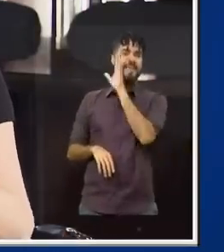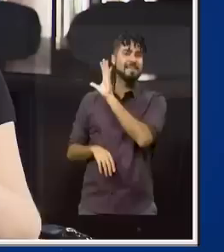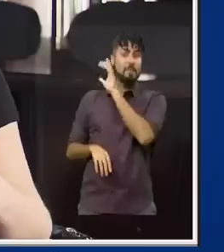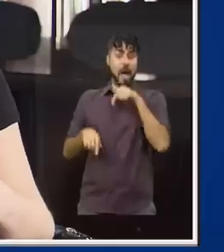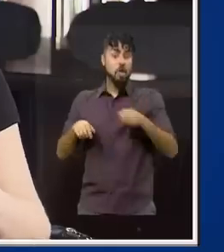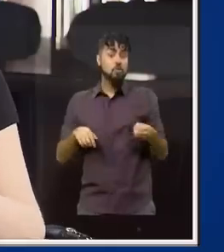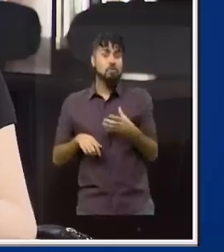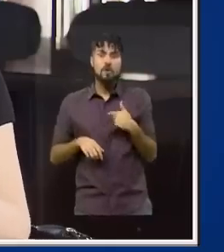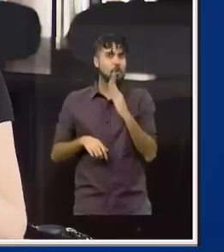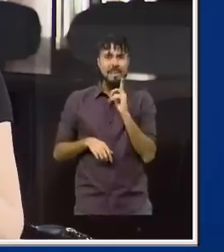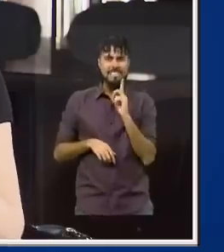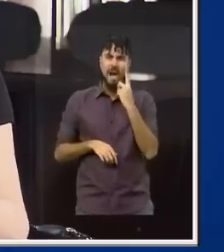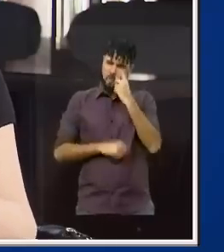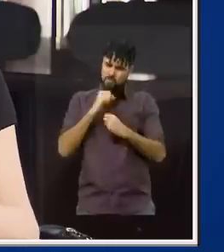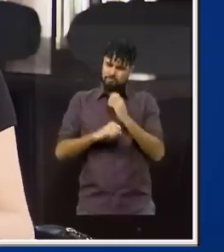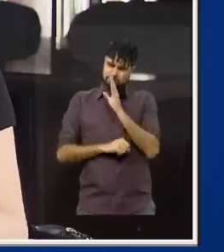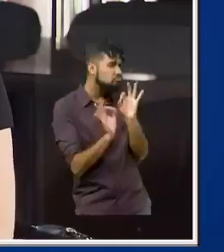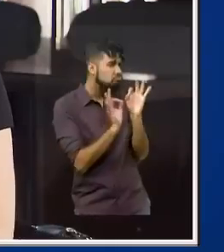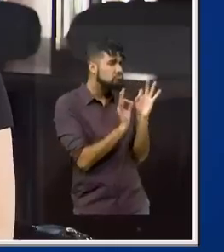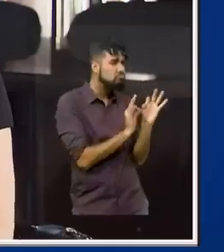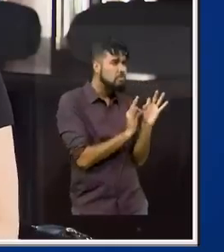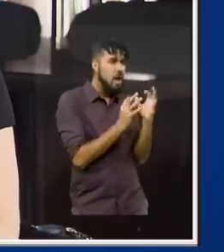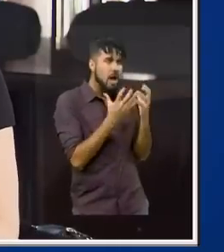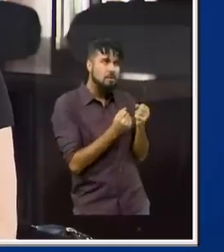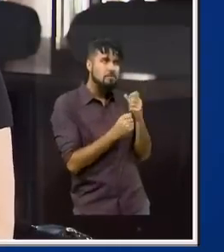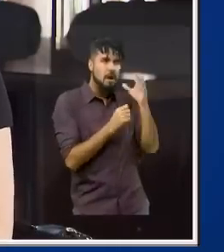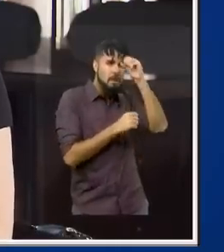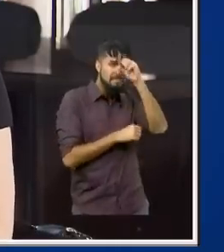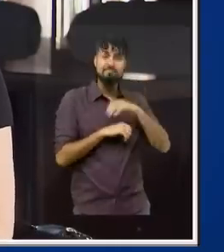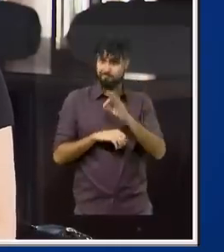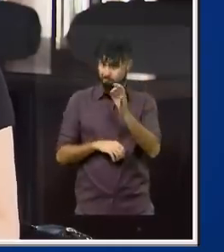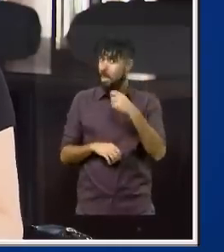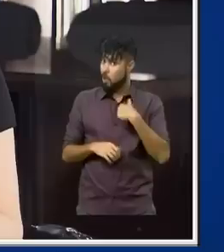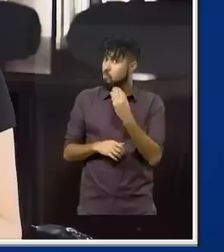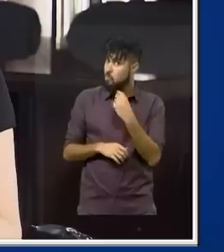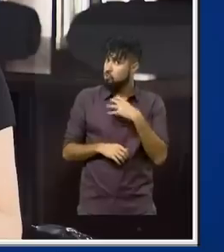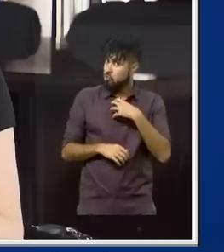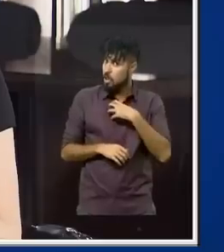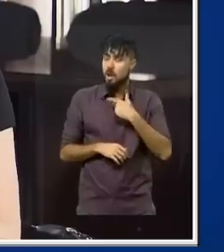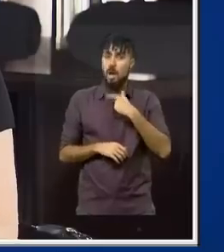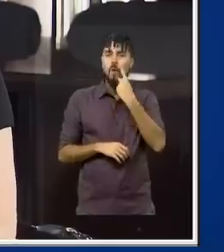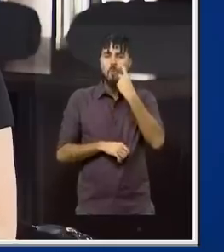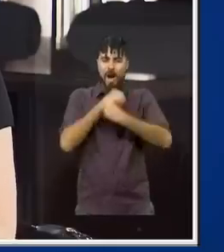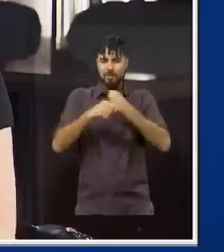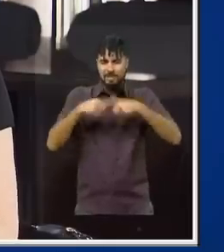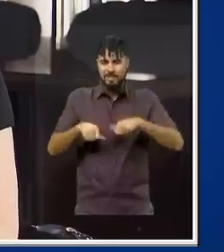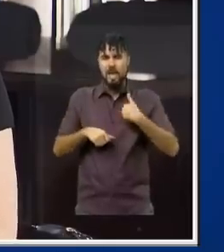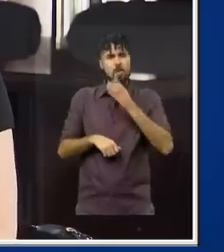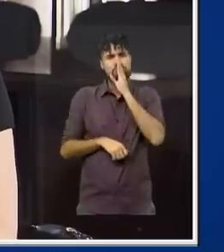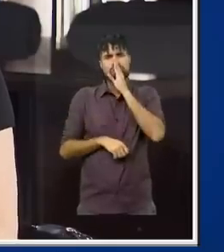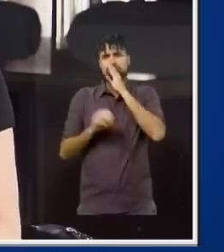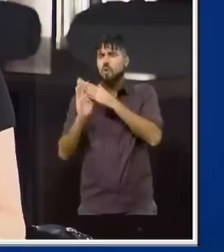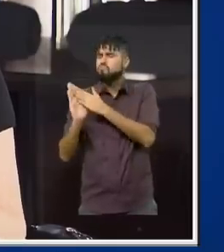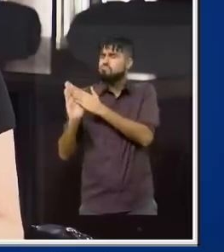honrados com a doutora Nise Yamaguchi Doutora Mayra foram utilizadas desrespeitadas por senadores